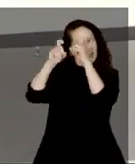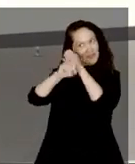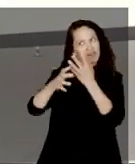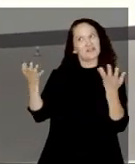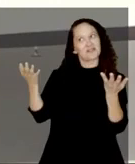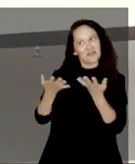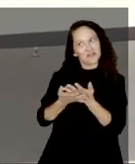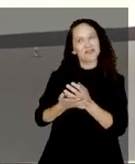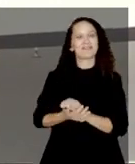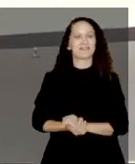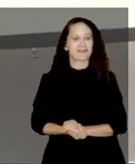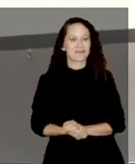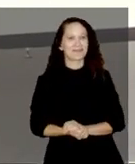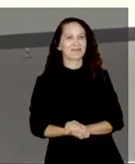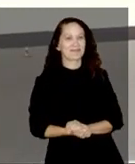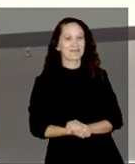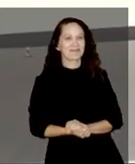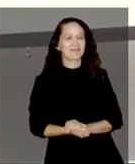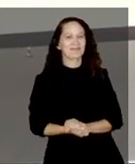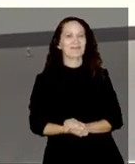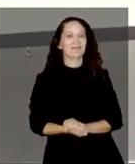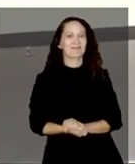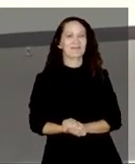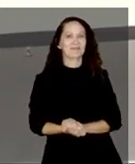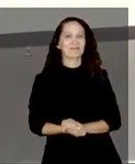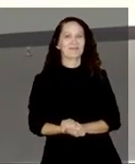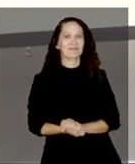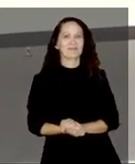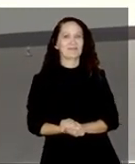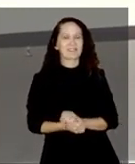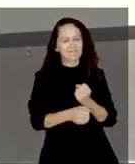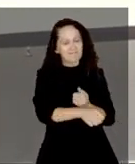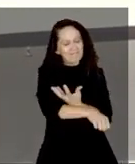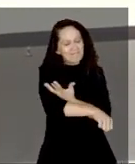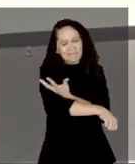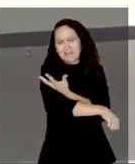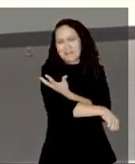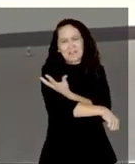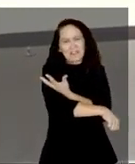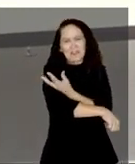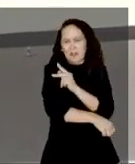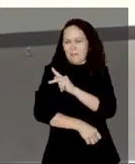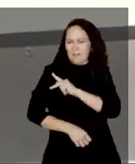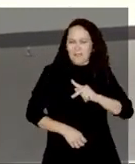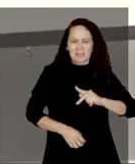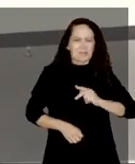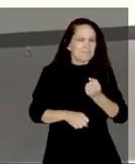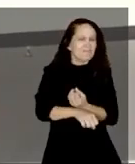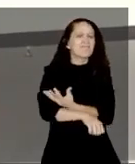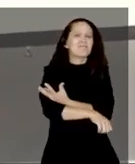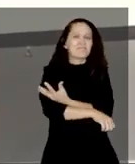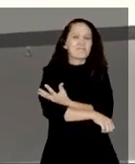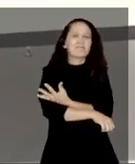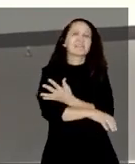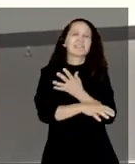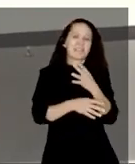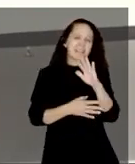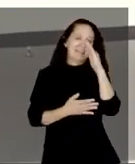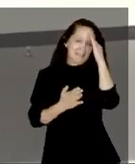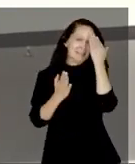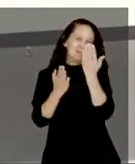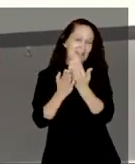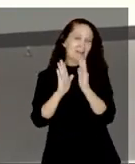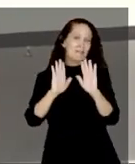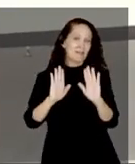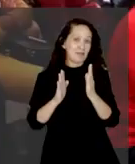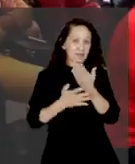estava apresentando aqui, para nós é muito importante recebê-lo numa noite e aqui na nossa casa,